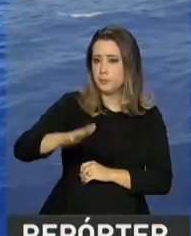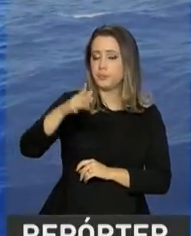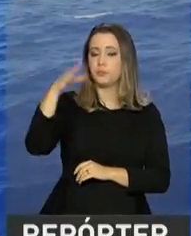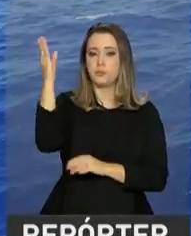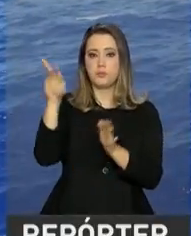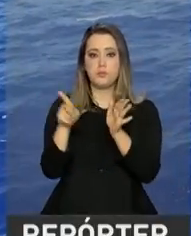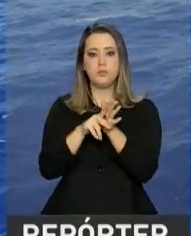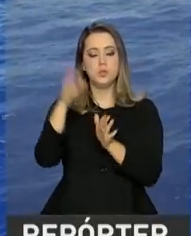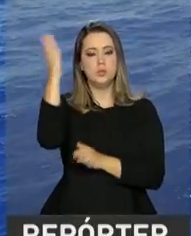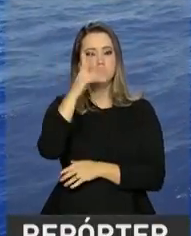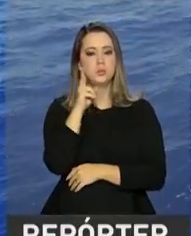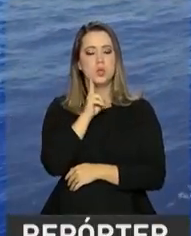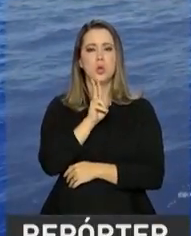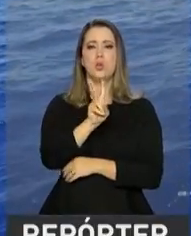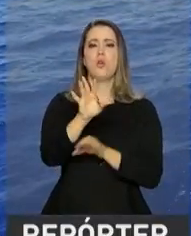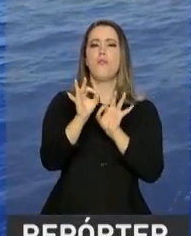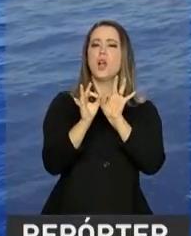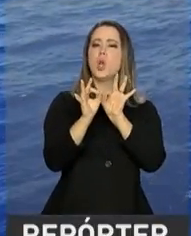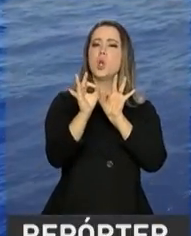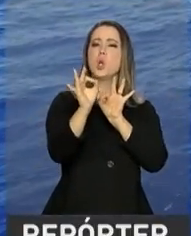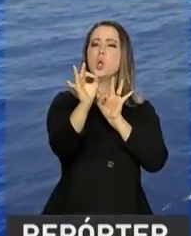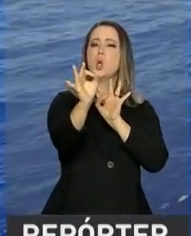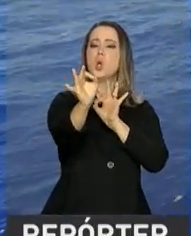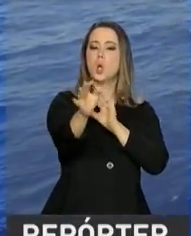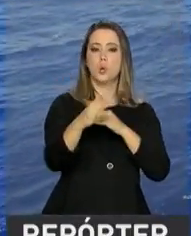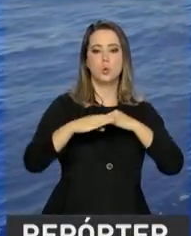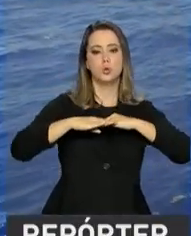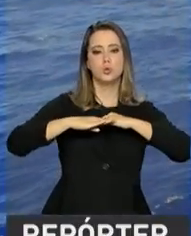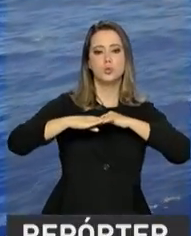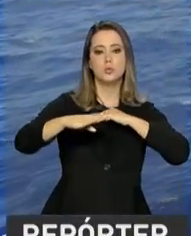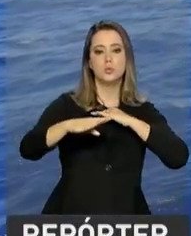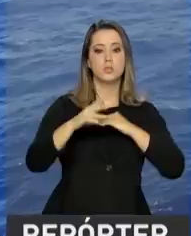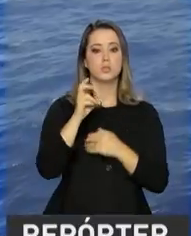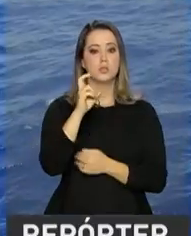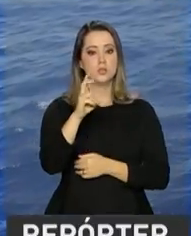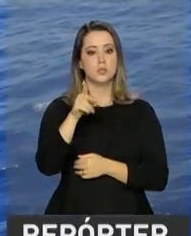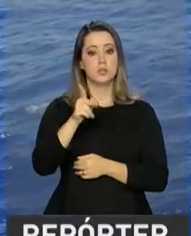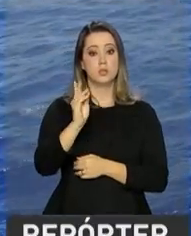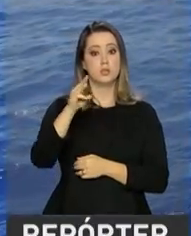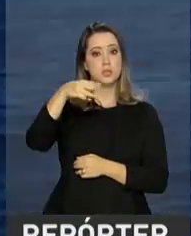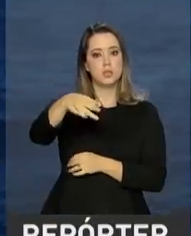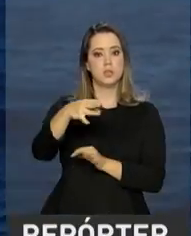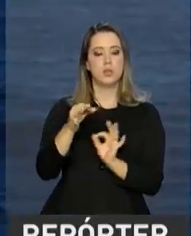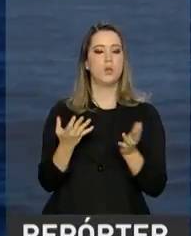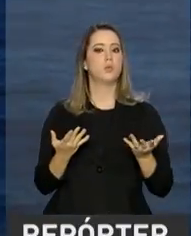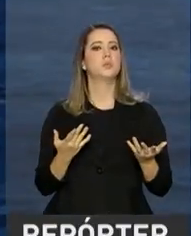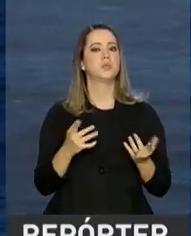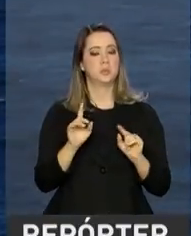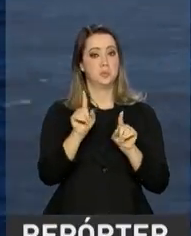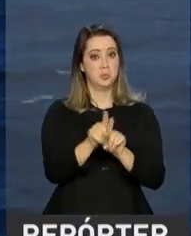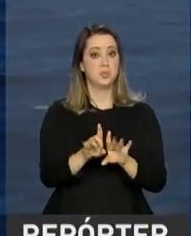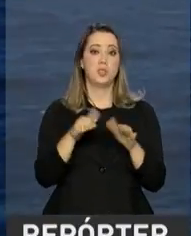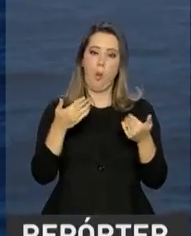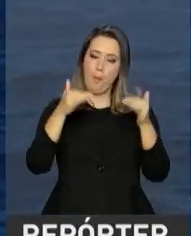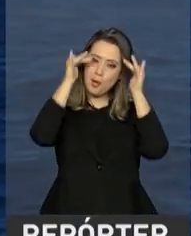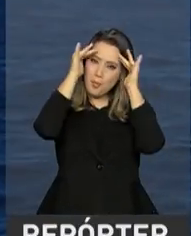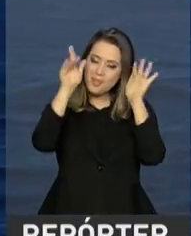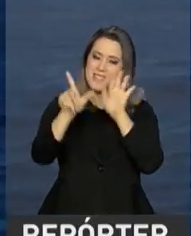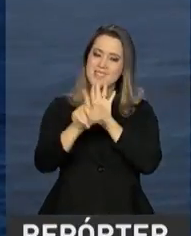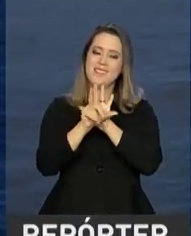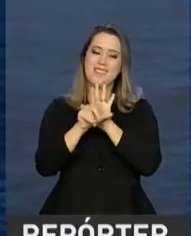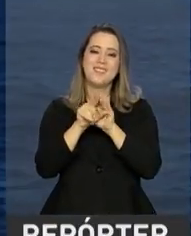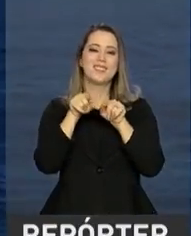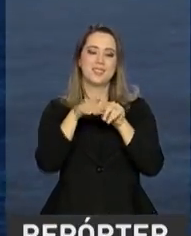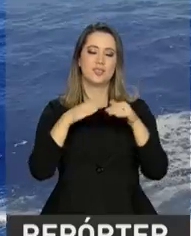Pois o olho humano só é capaz de enxergar do nível do mar 5 quilômetros adiante. Para cumprir essa função, além